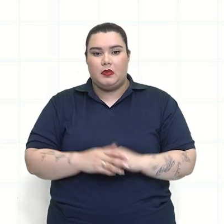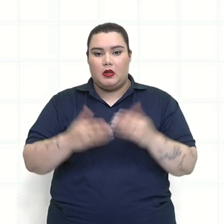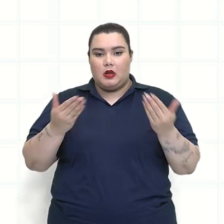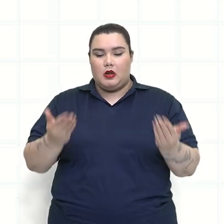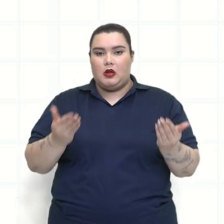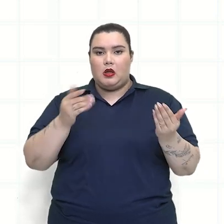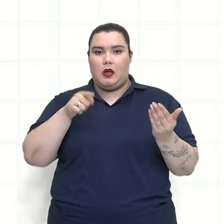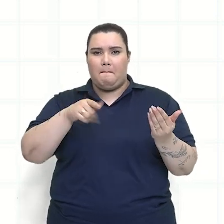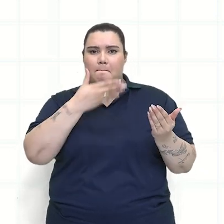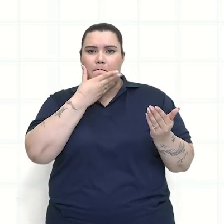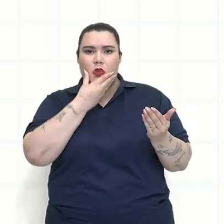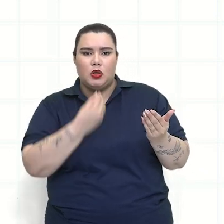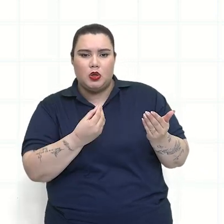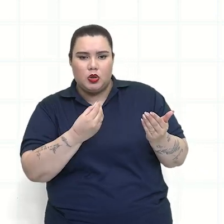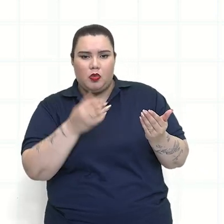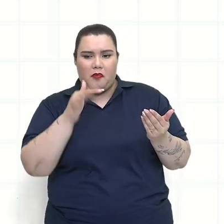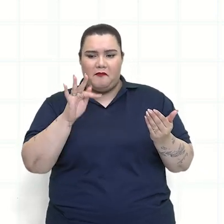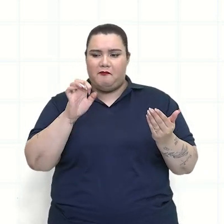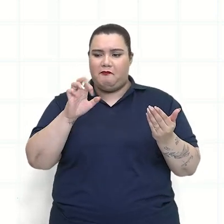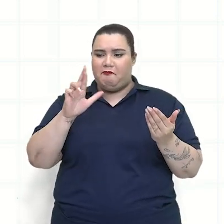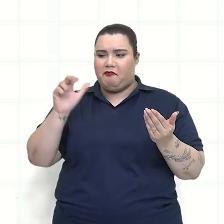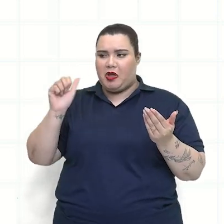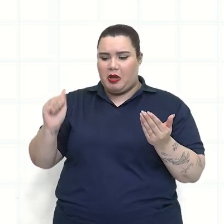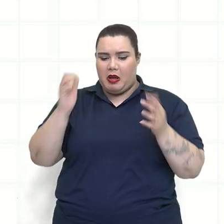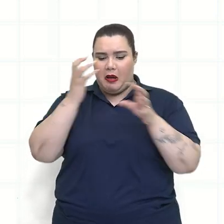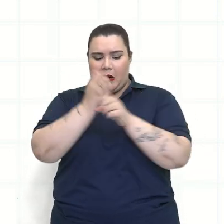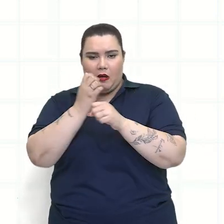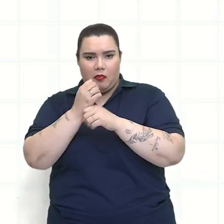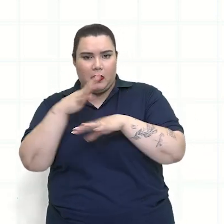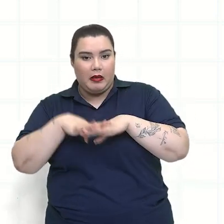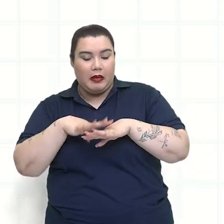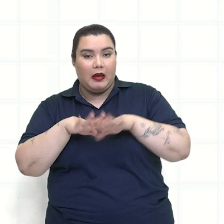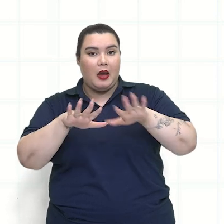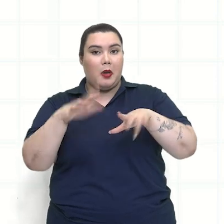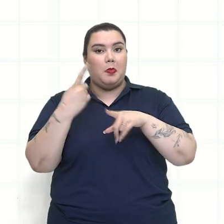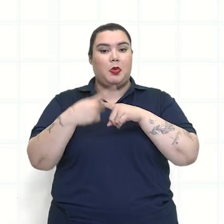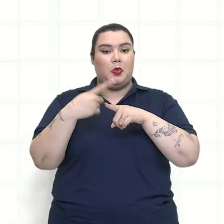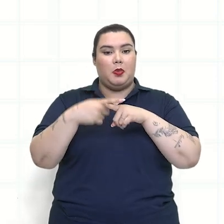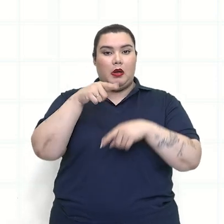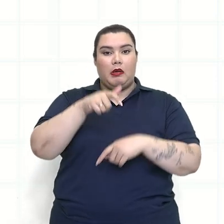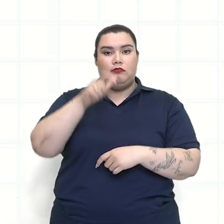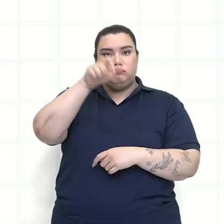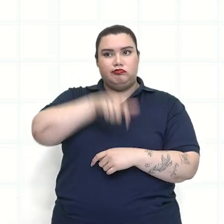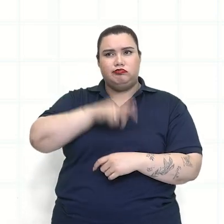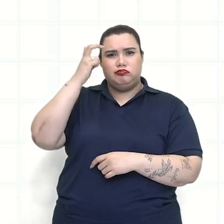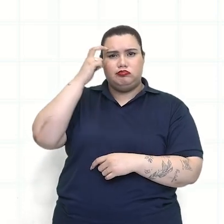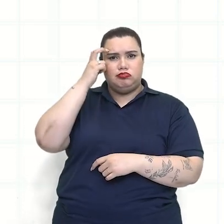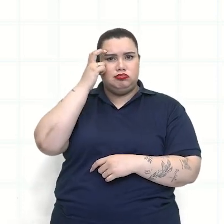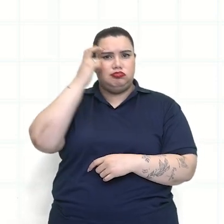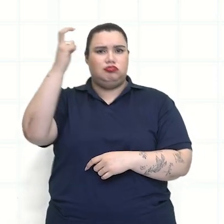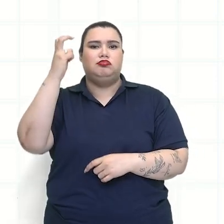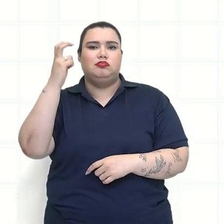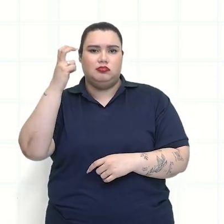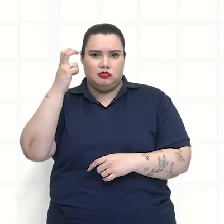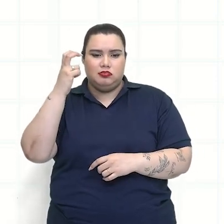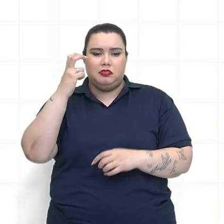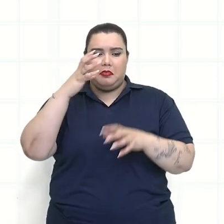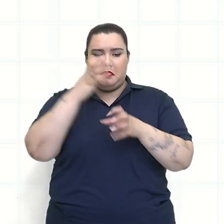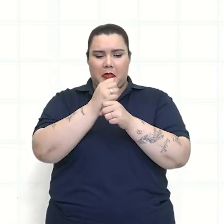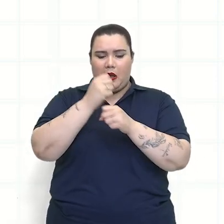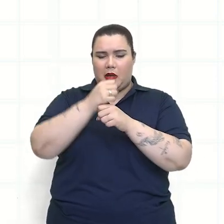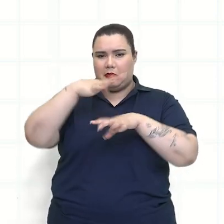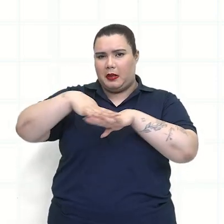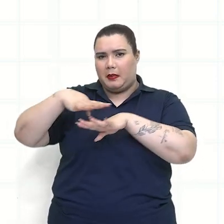digo que o menino é fera nos cálculos, porque ele é bom, né? Fulano é fera